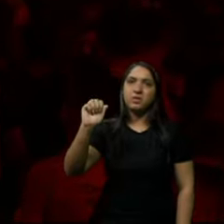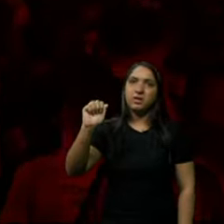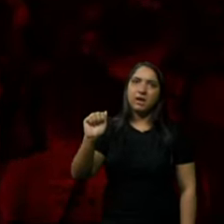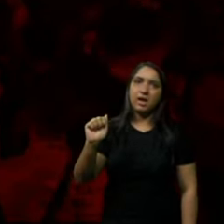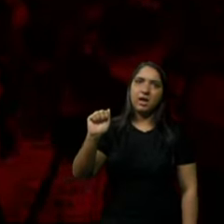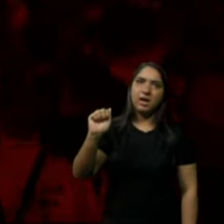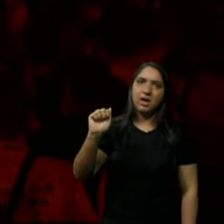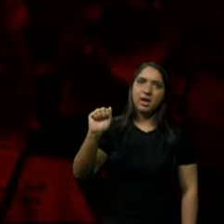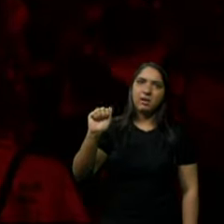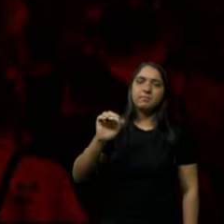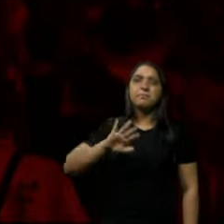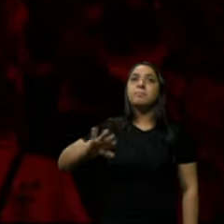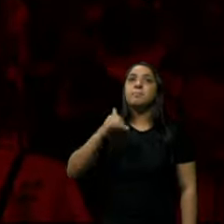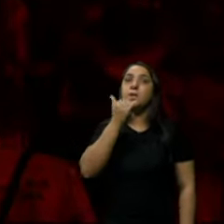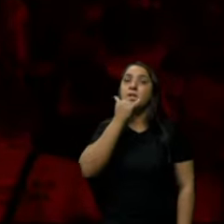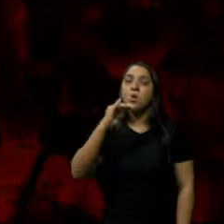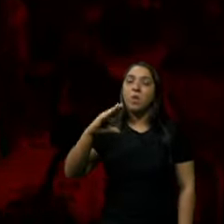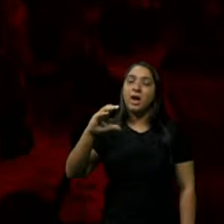que você vai ministrar